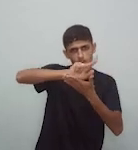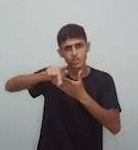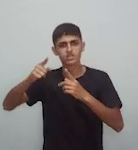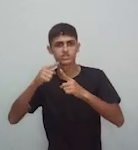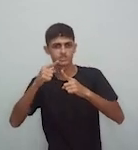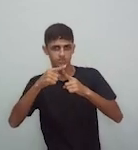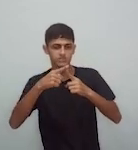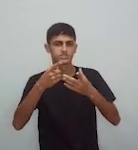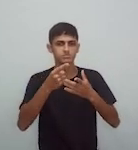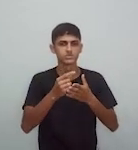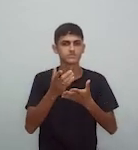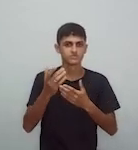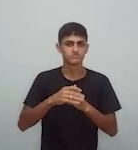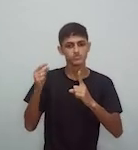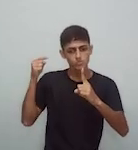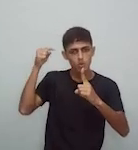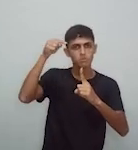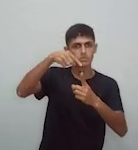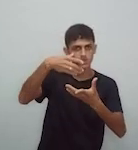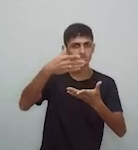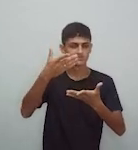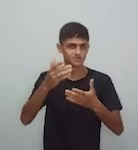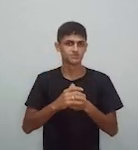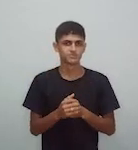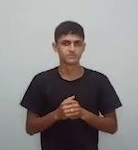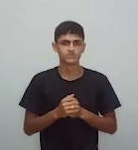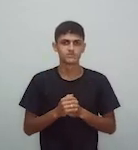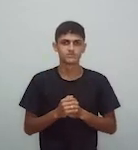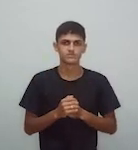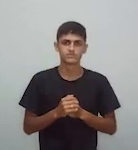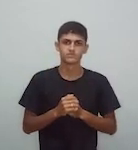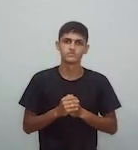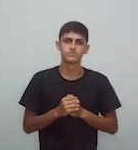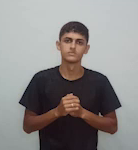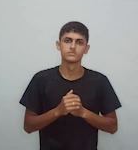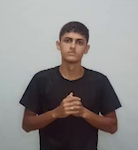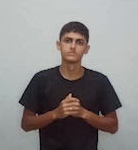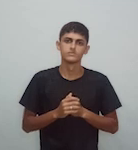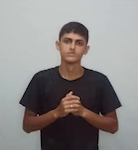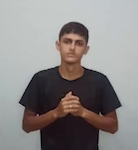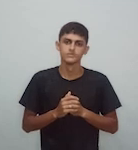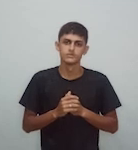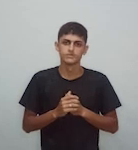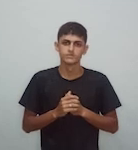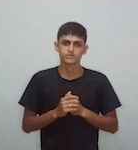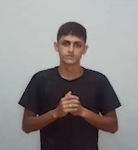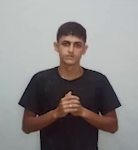de permissões, de funções, de tipos diferentes de sistema que nosso organismo vai ter,